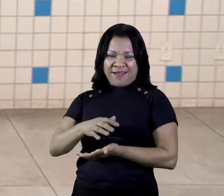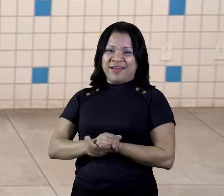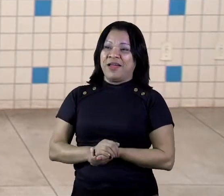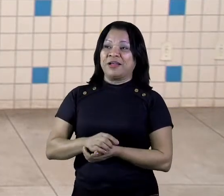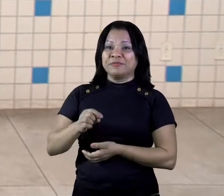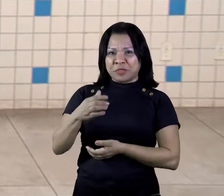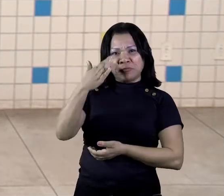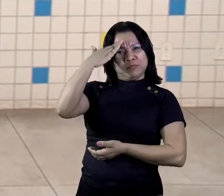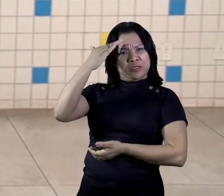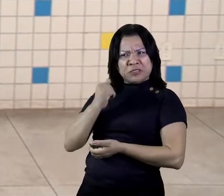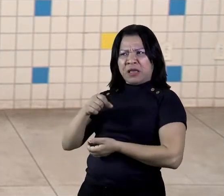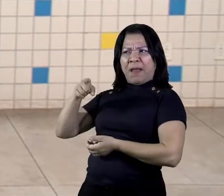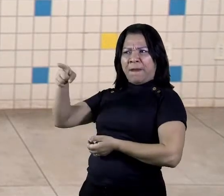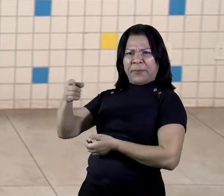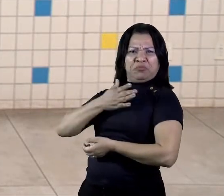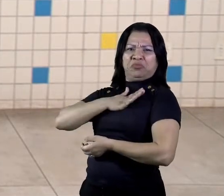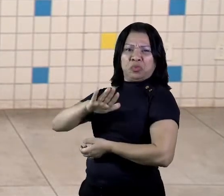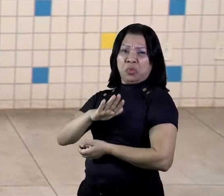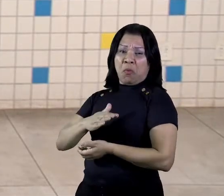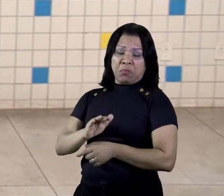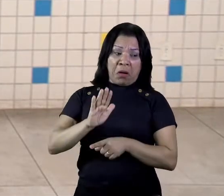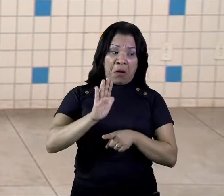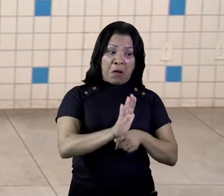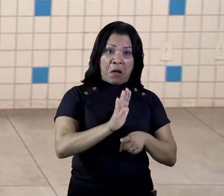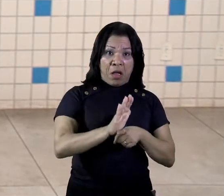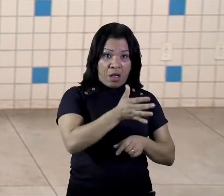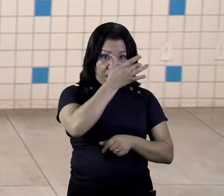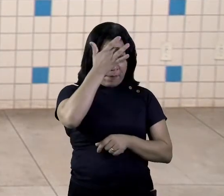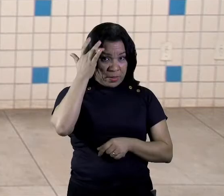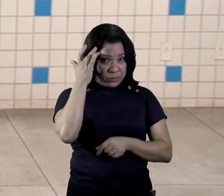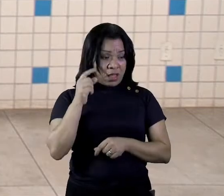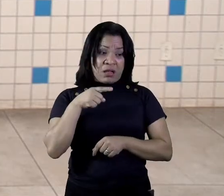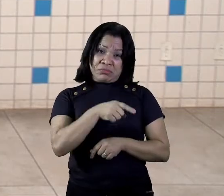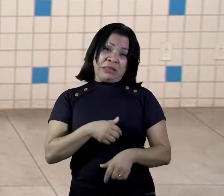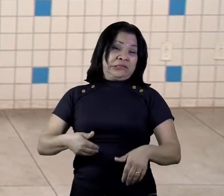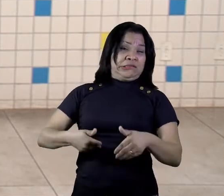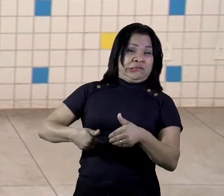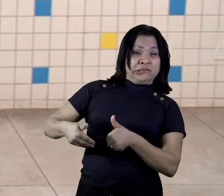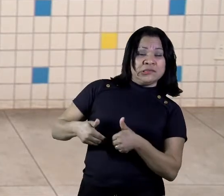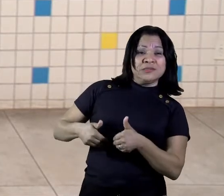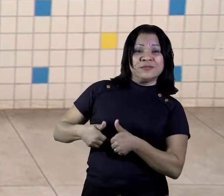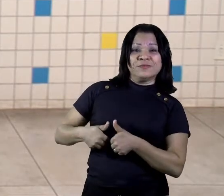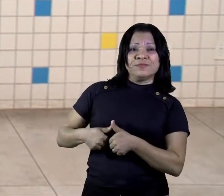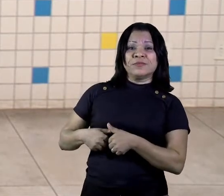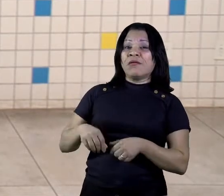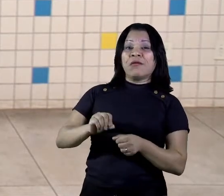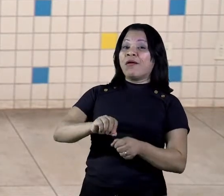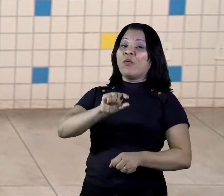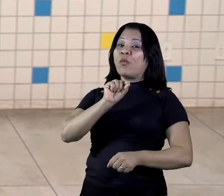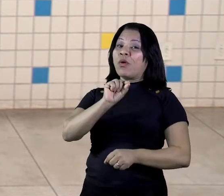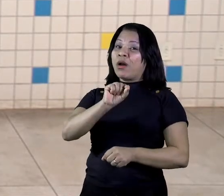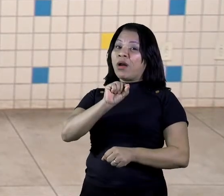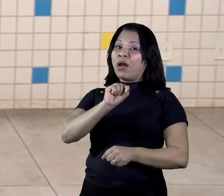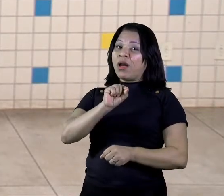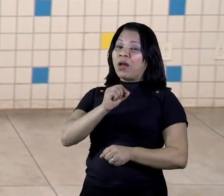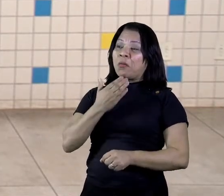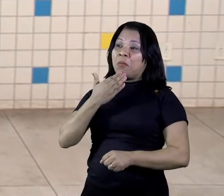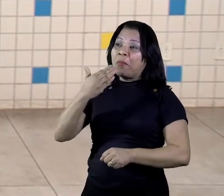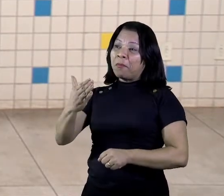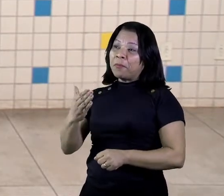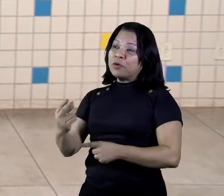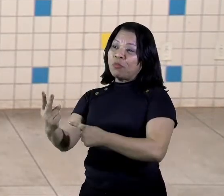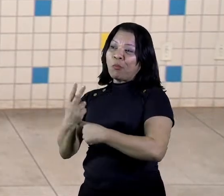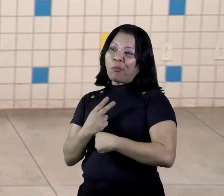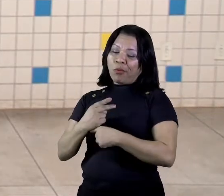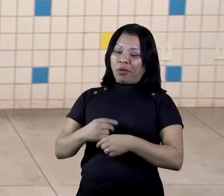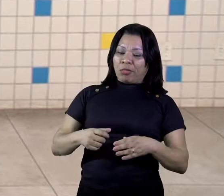casal não gostava de ajudar as pessoas. Ele estava com muita fome. O que ele fez? Pediu emprestada a panela,